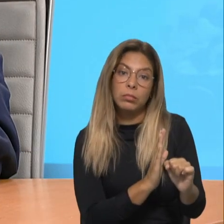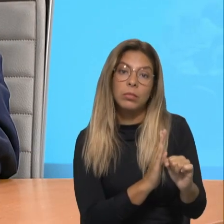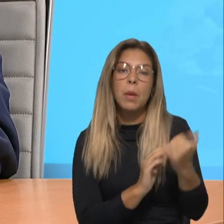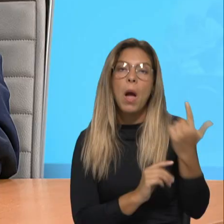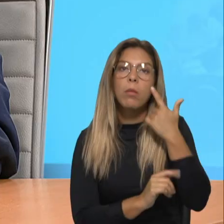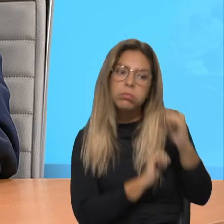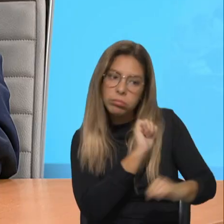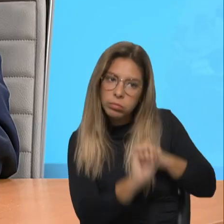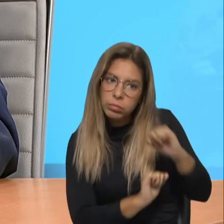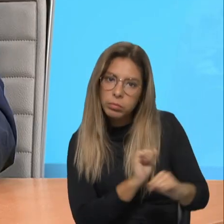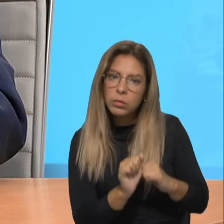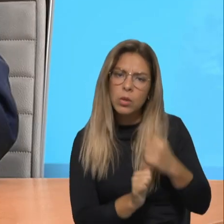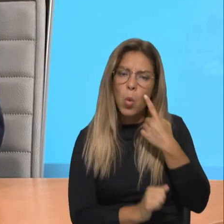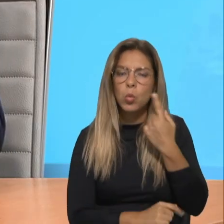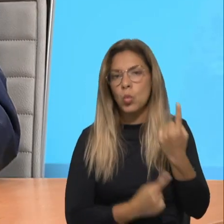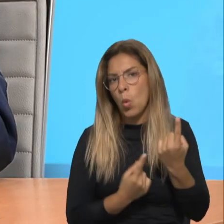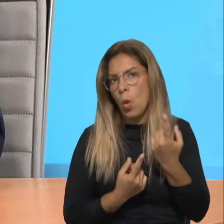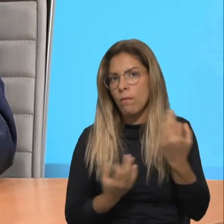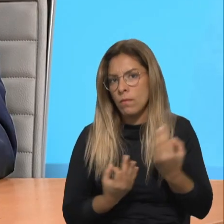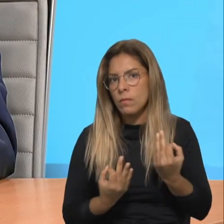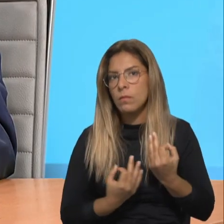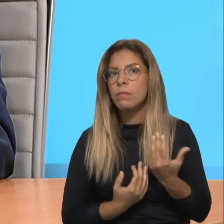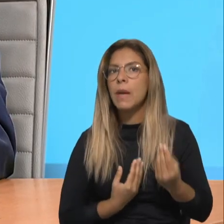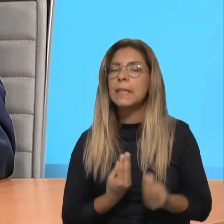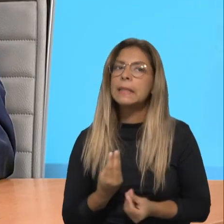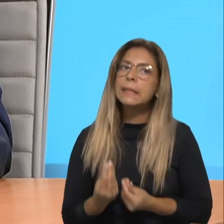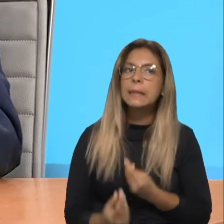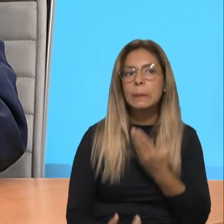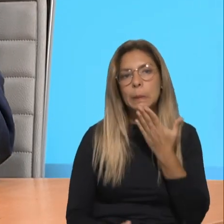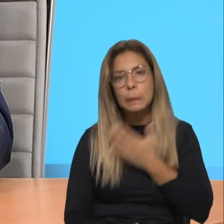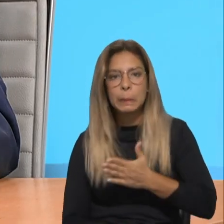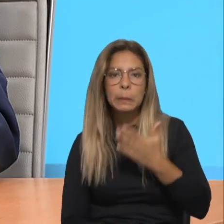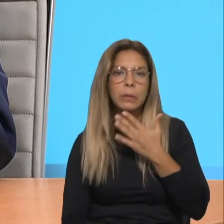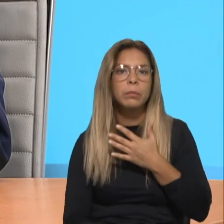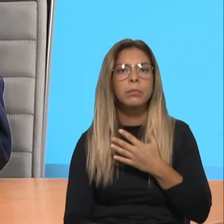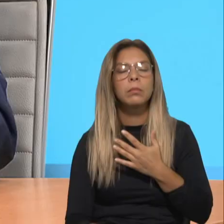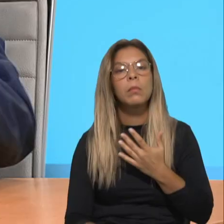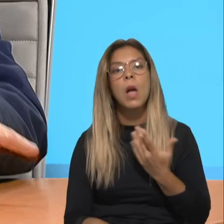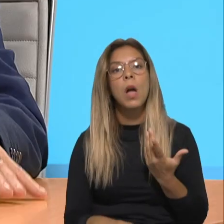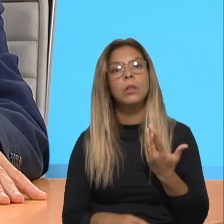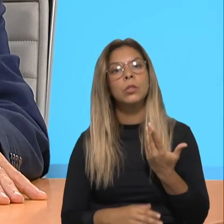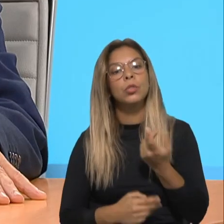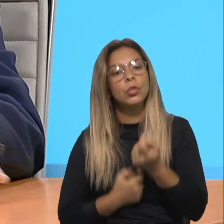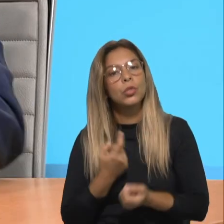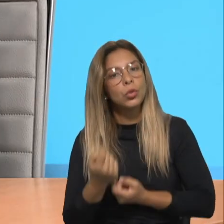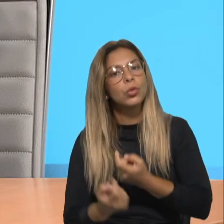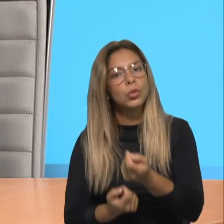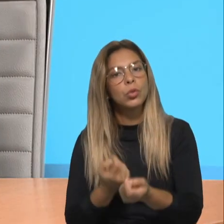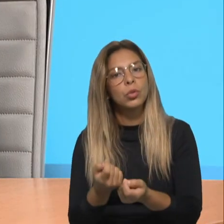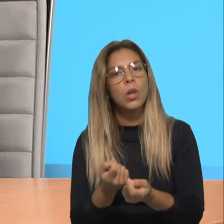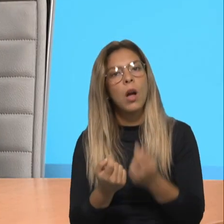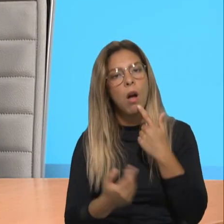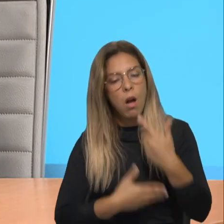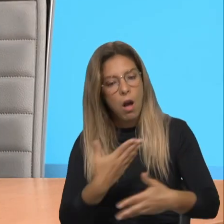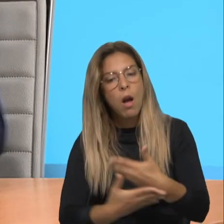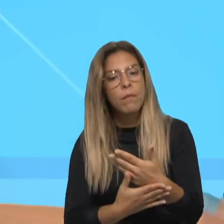conhecidos de toda a gente. E, portanto, ainda subsistem, infelizmente, ainda vão subsistindo aquilo que deve ser e aquilo